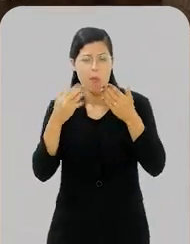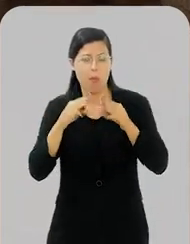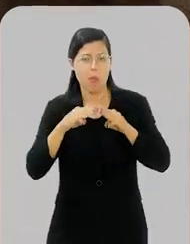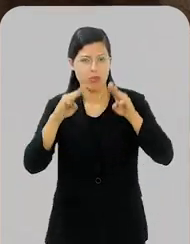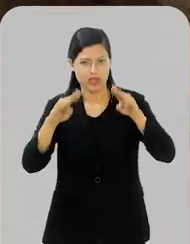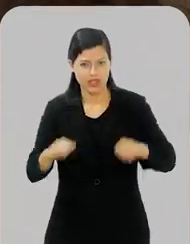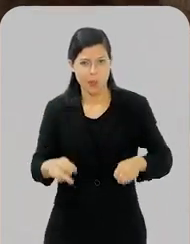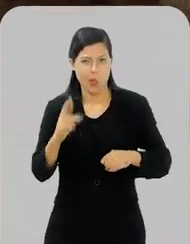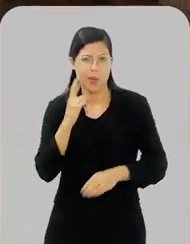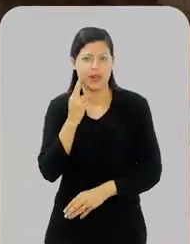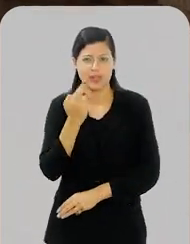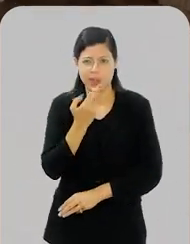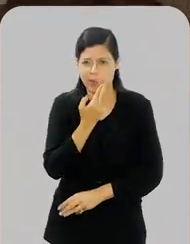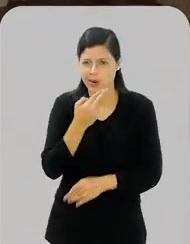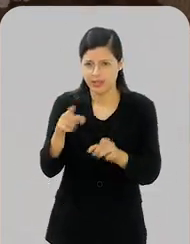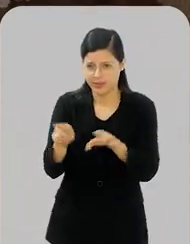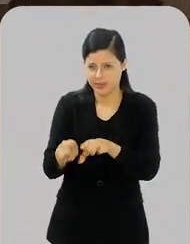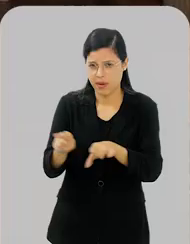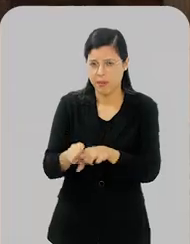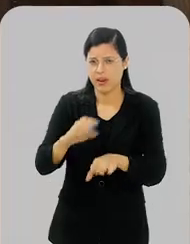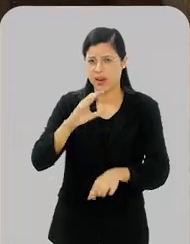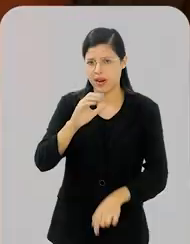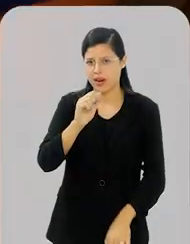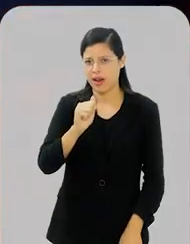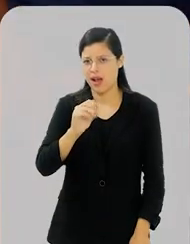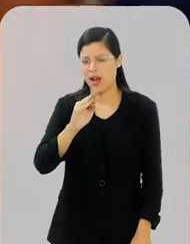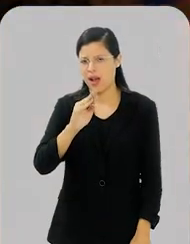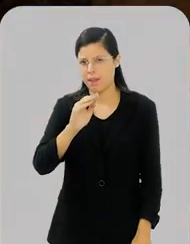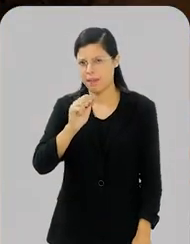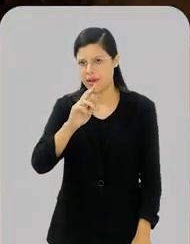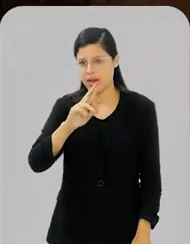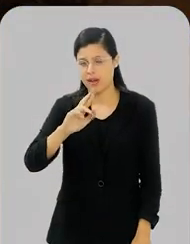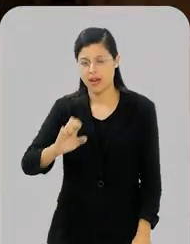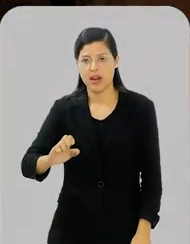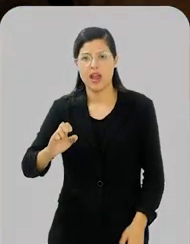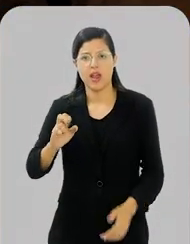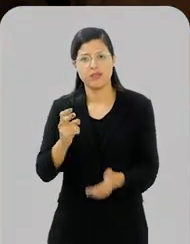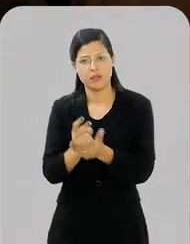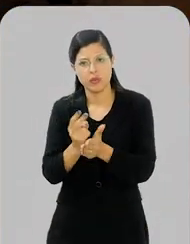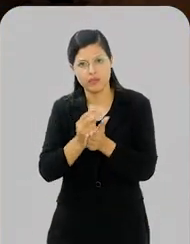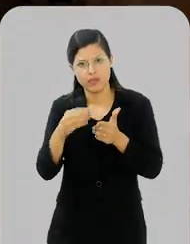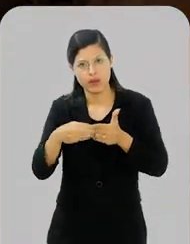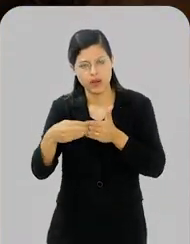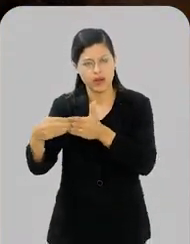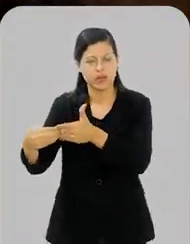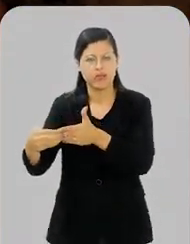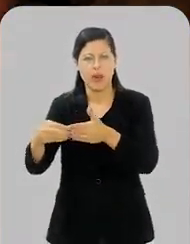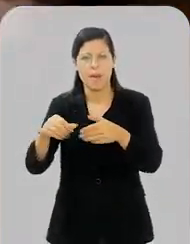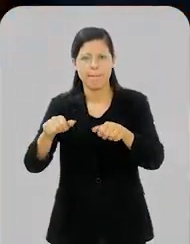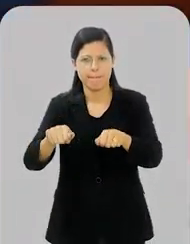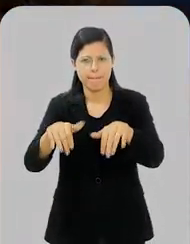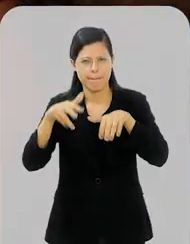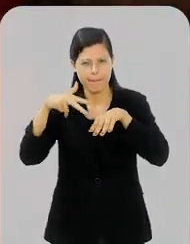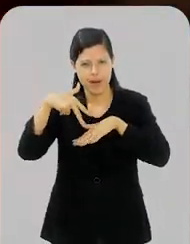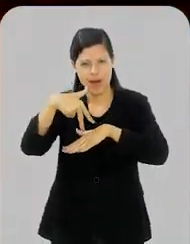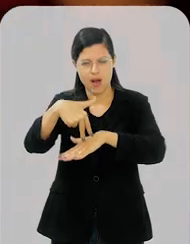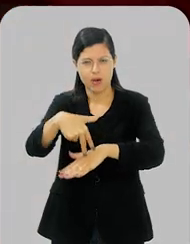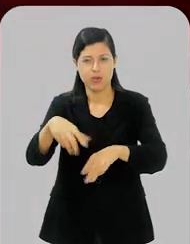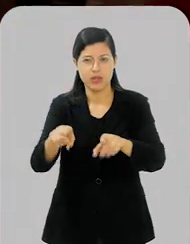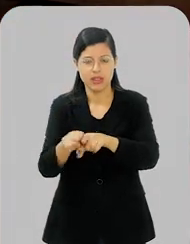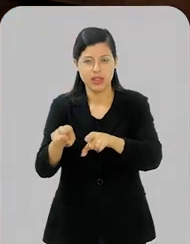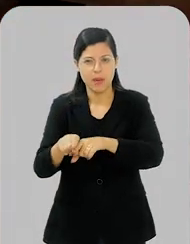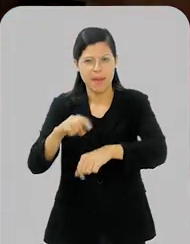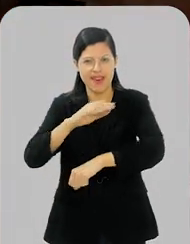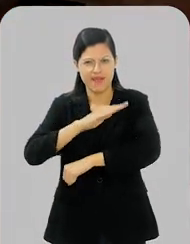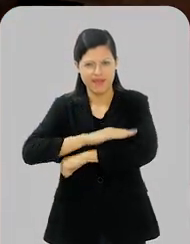foi museu, restaurante e até cabaré. A visita guiada continua pela sala de espetáculos, palco, foyer e